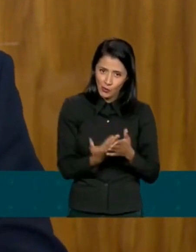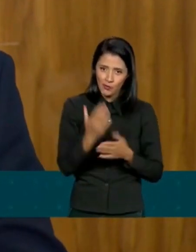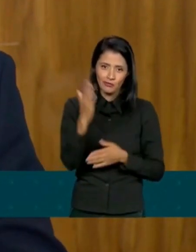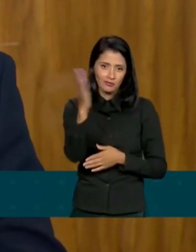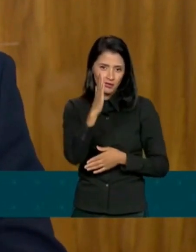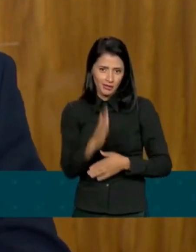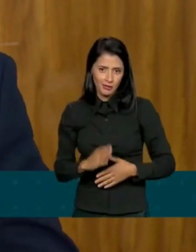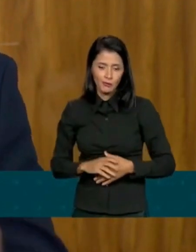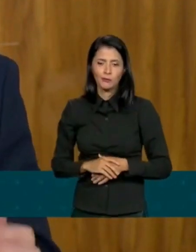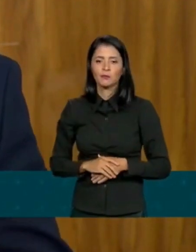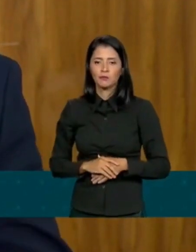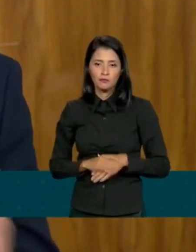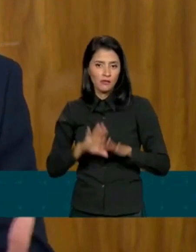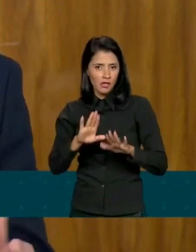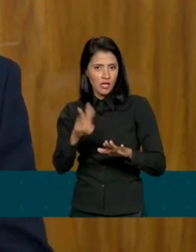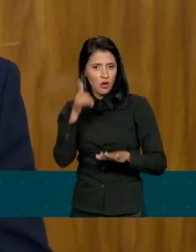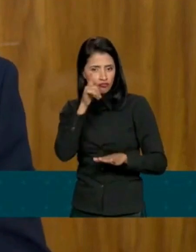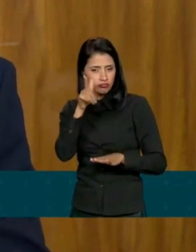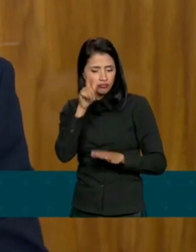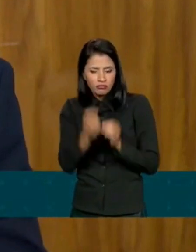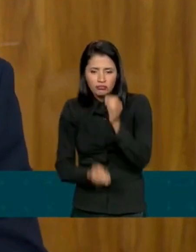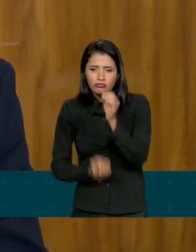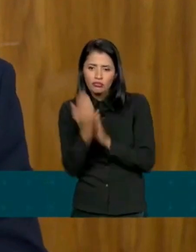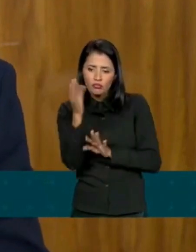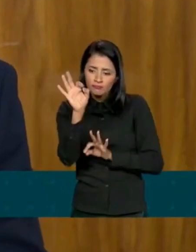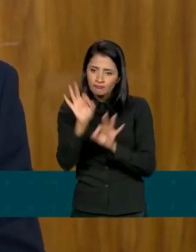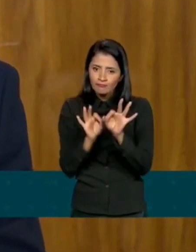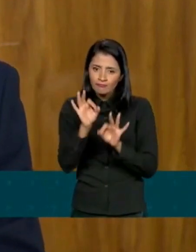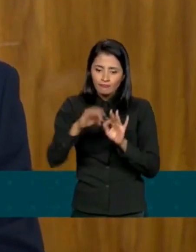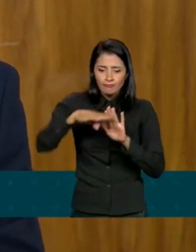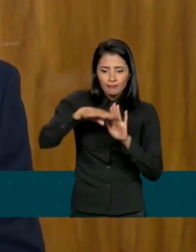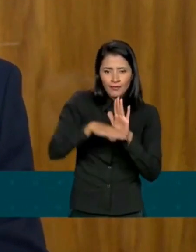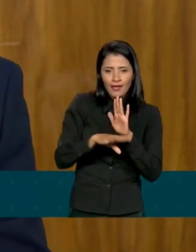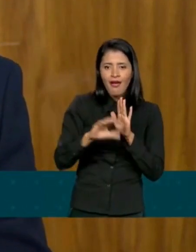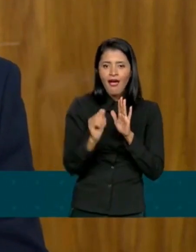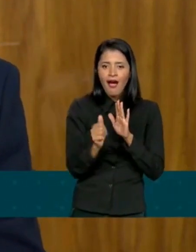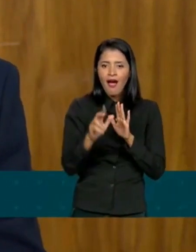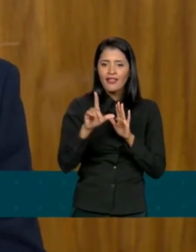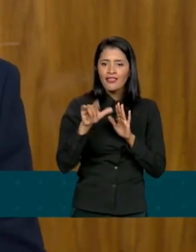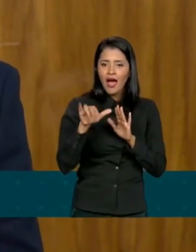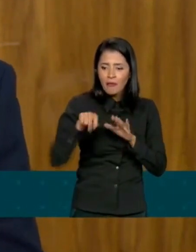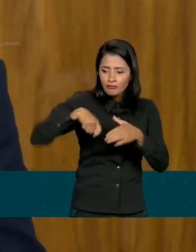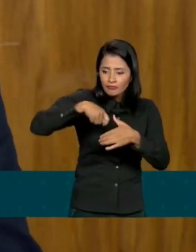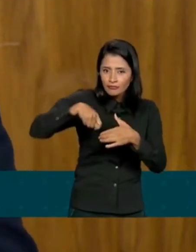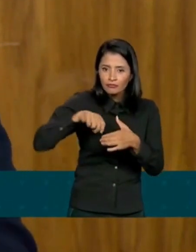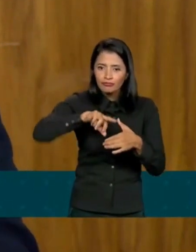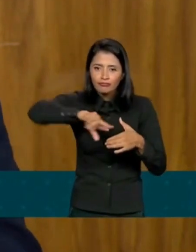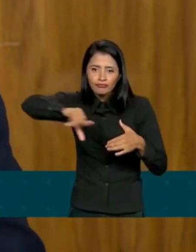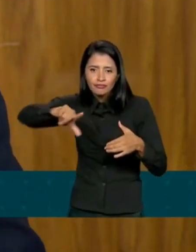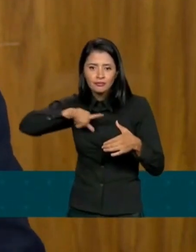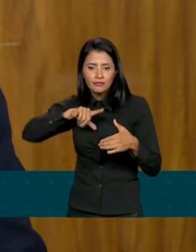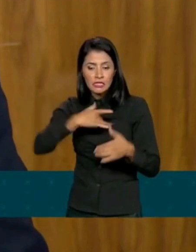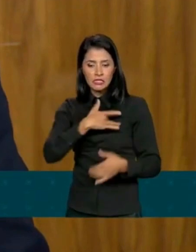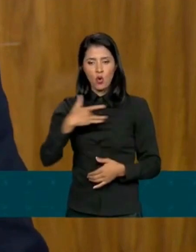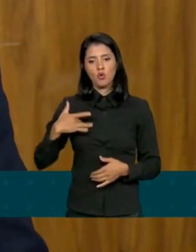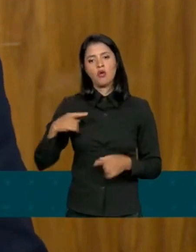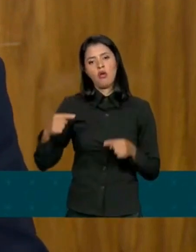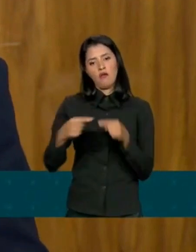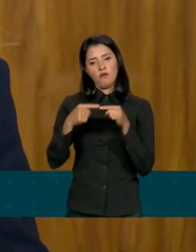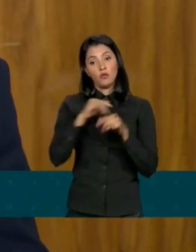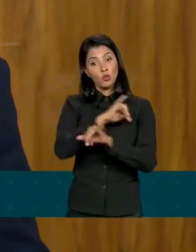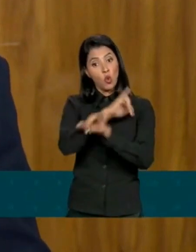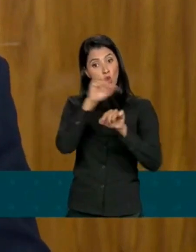Portanto, construir cardápios saudáveis nas escolas. Eu quero dizer aqui, anunciar, presidente, que